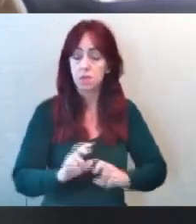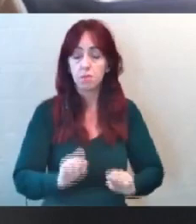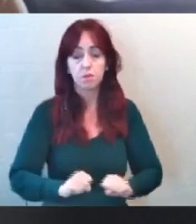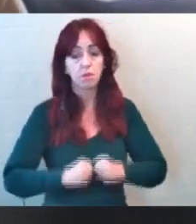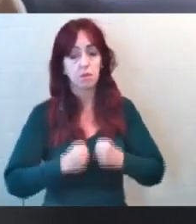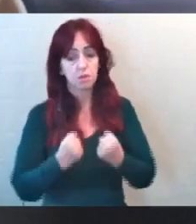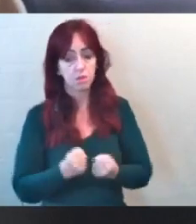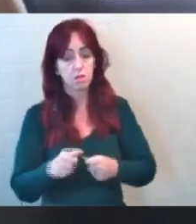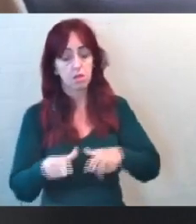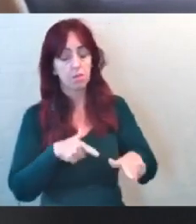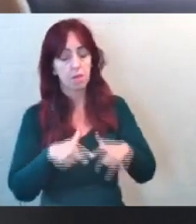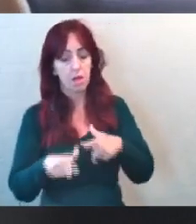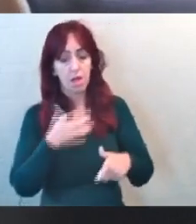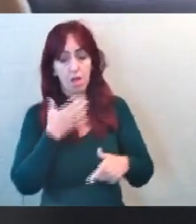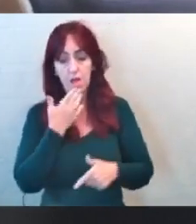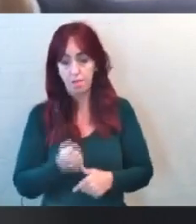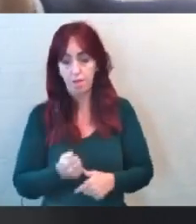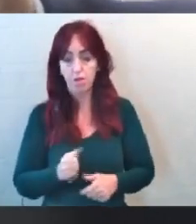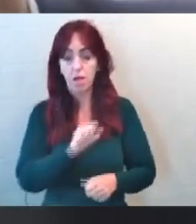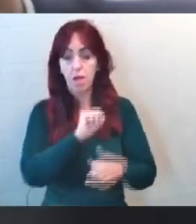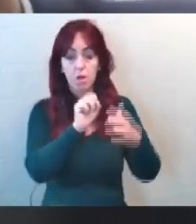equipe na melhoria do sistema de Belo Horizonte.